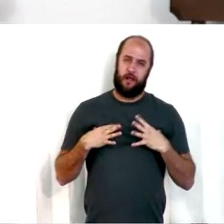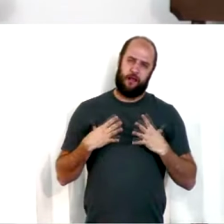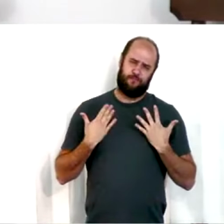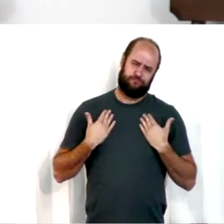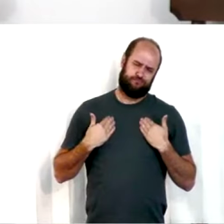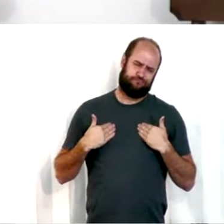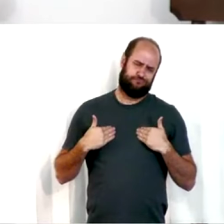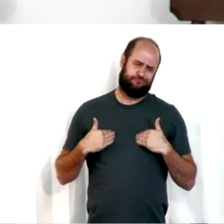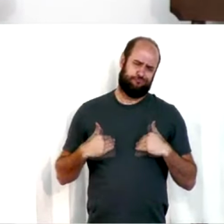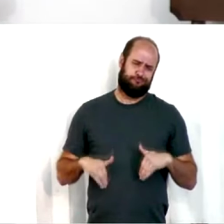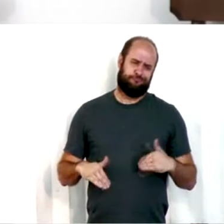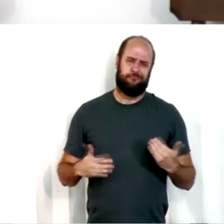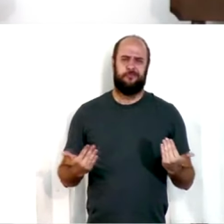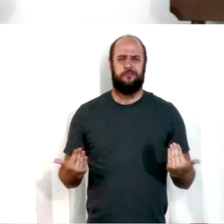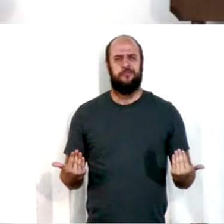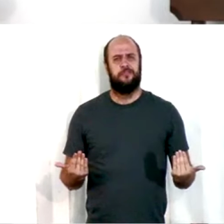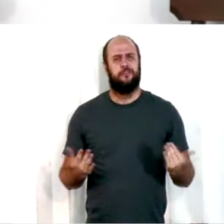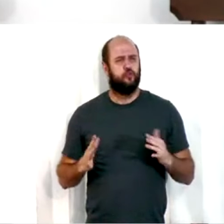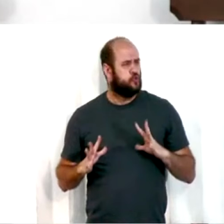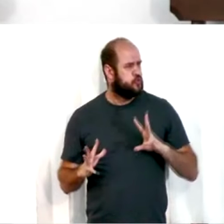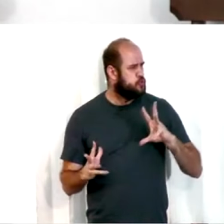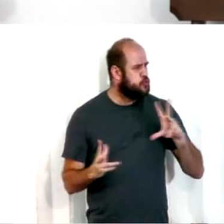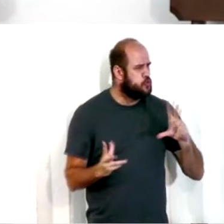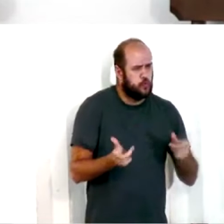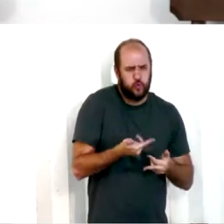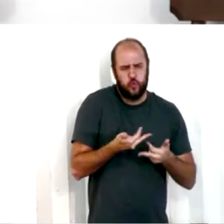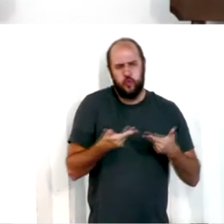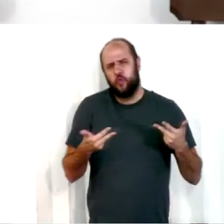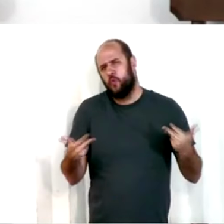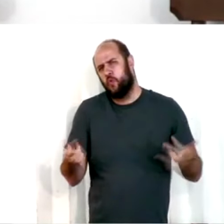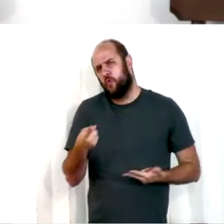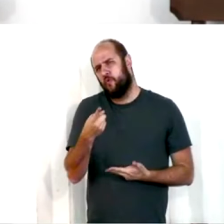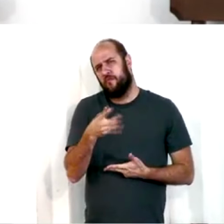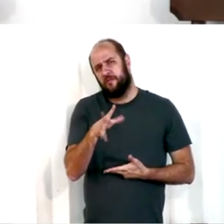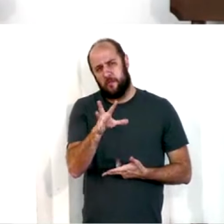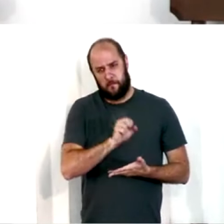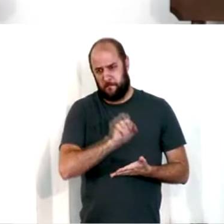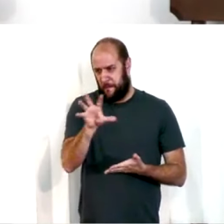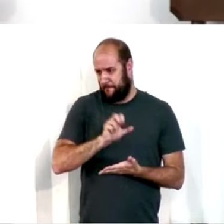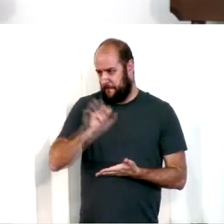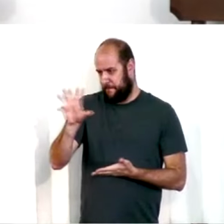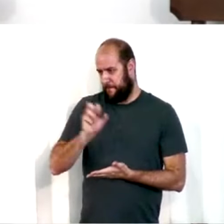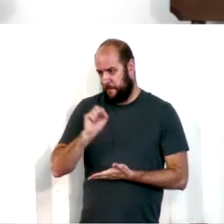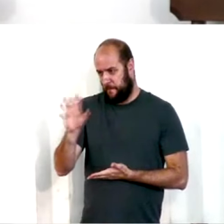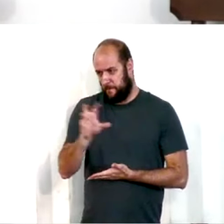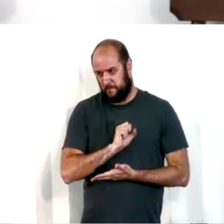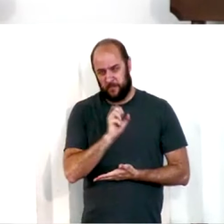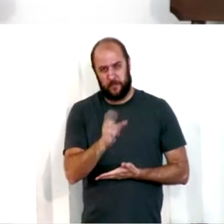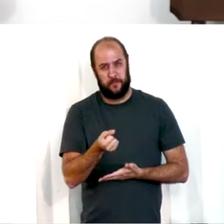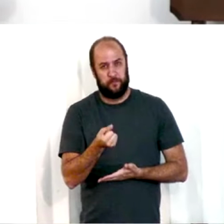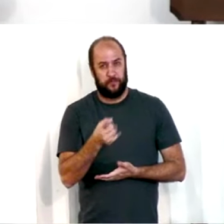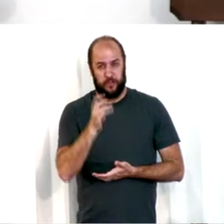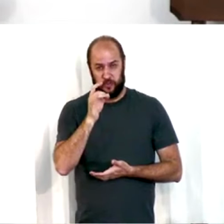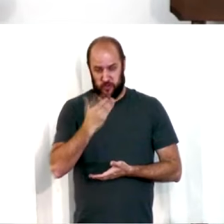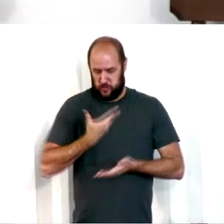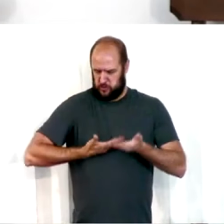tranquila, e todas estas coisas que você adquire e conquista servem a ninguém mais além de você mesmo,